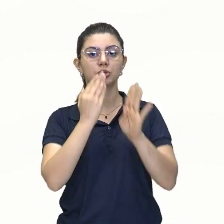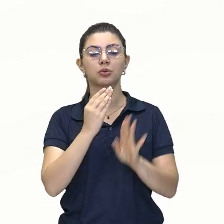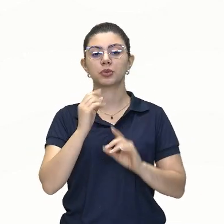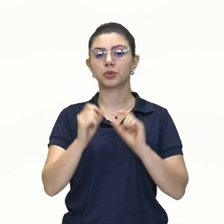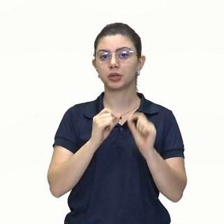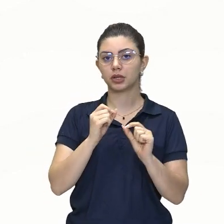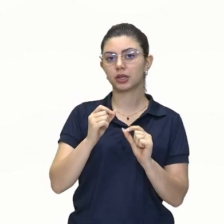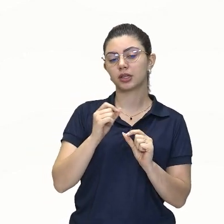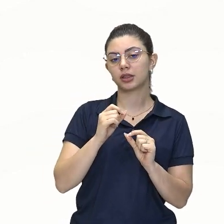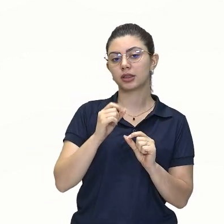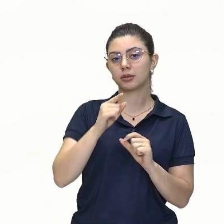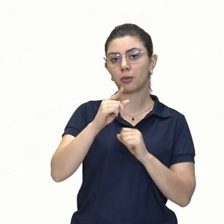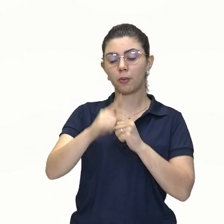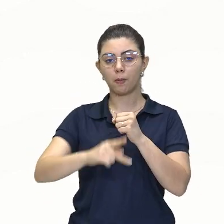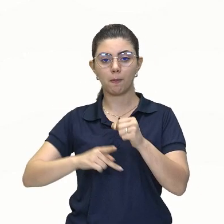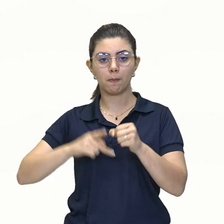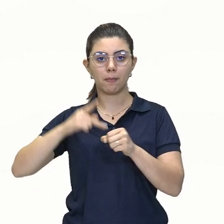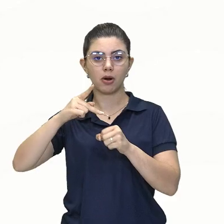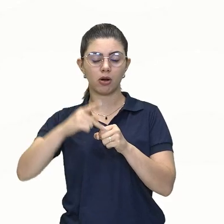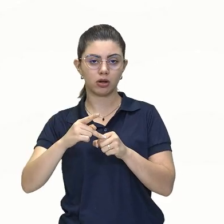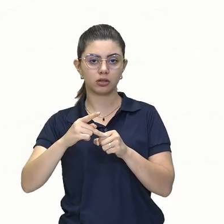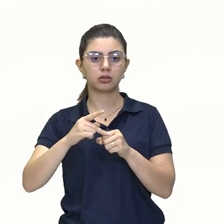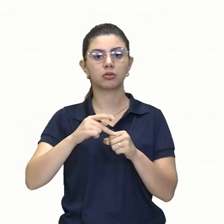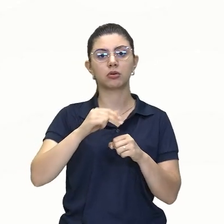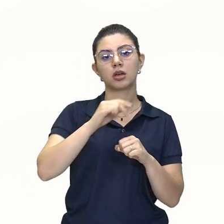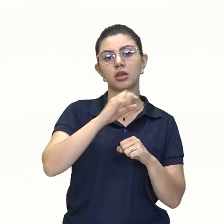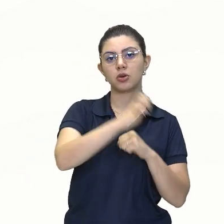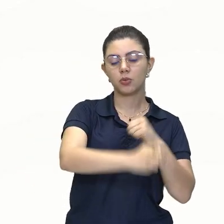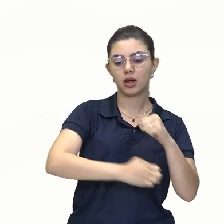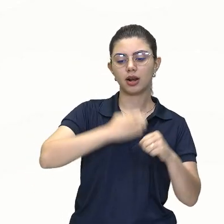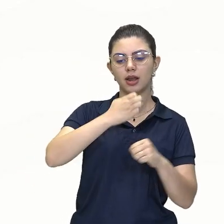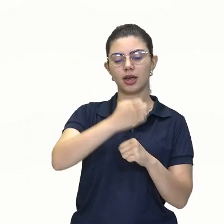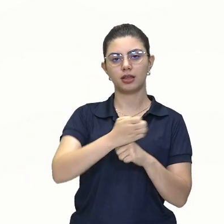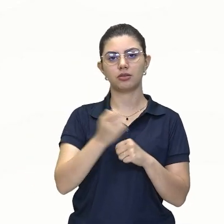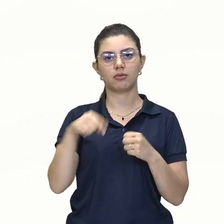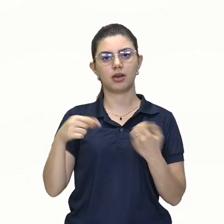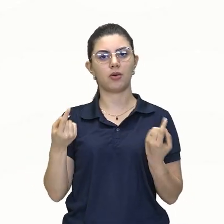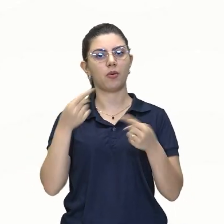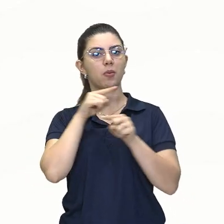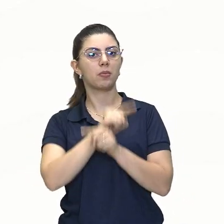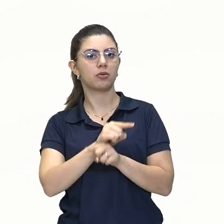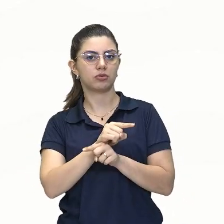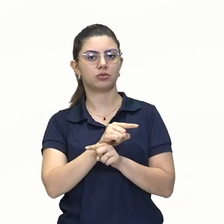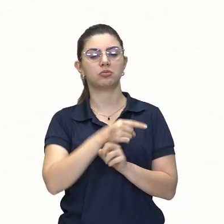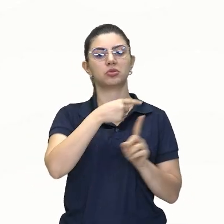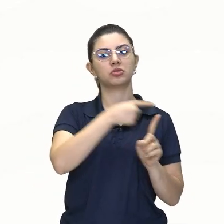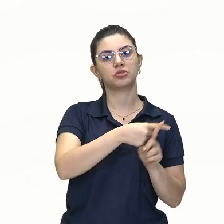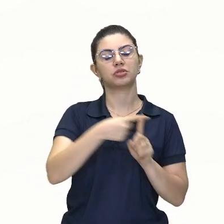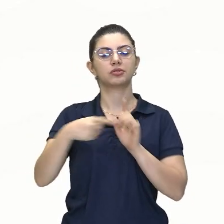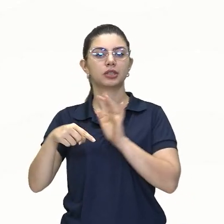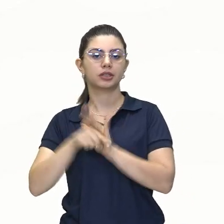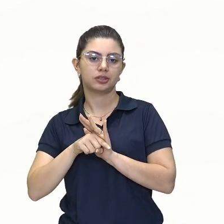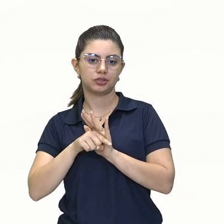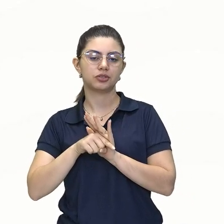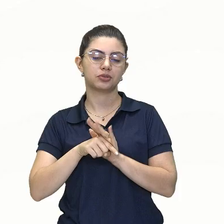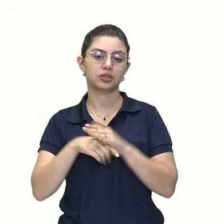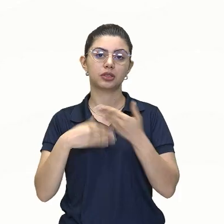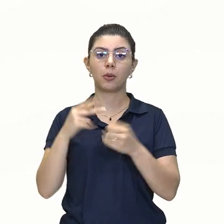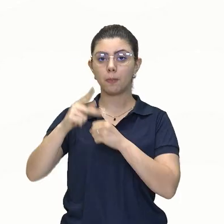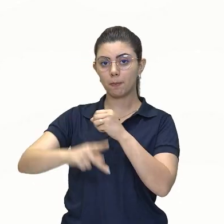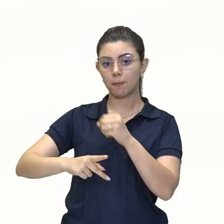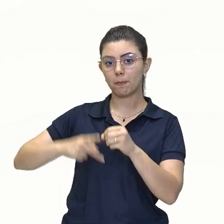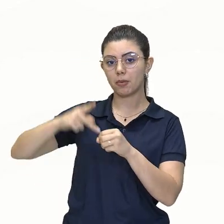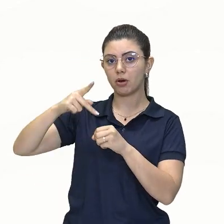têm comportamentos opostos. Um é o oposto do outro. Por isso, foi atribuído para o próton a